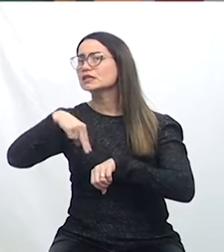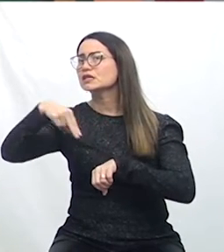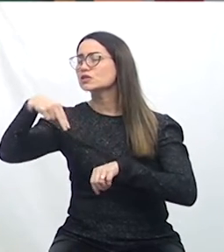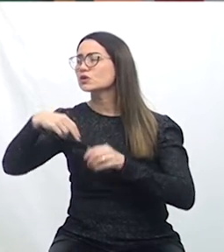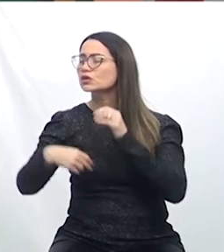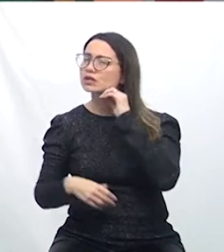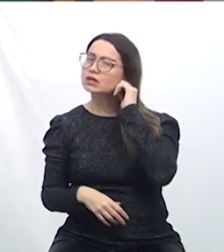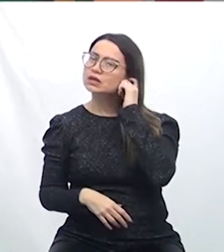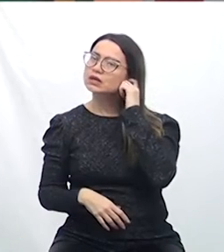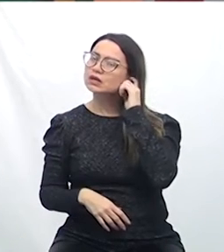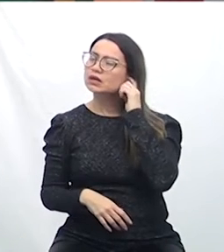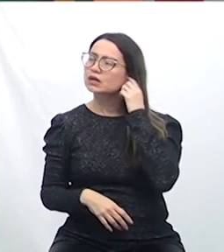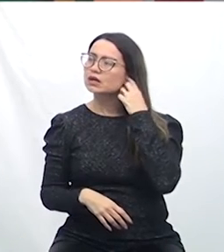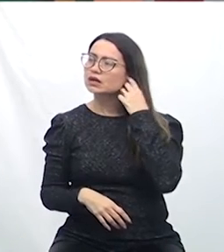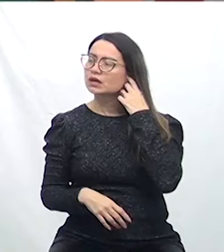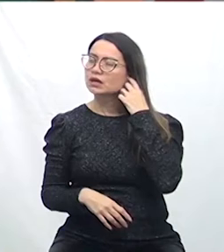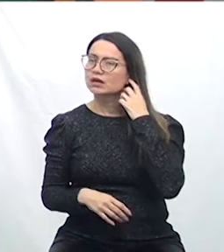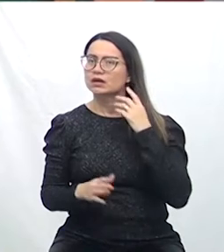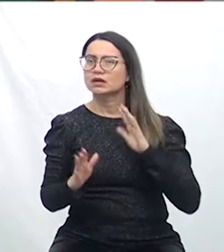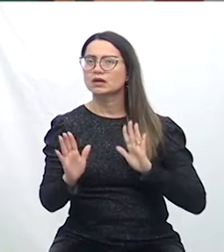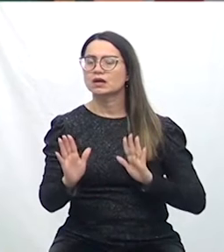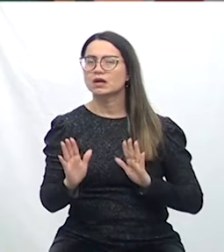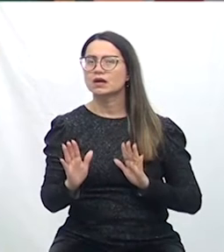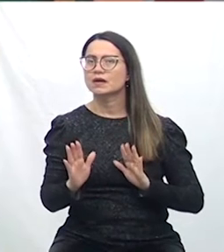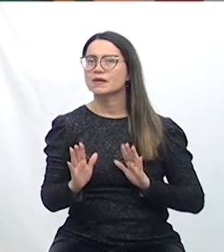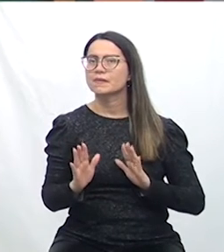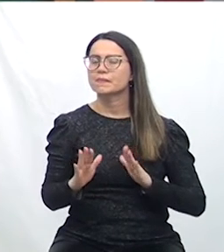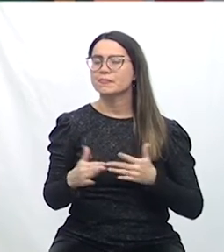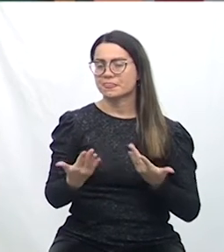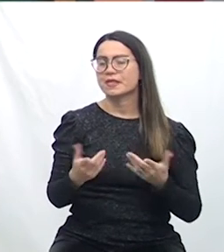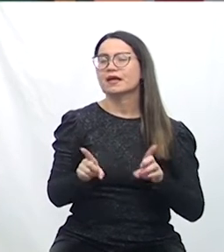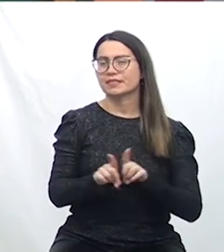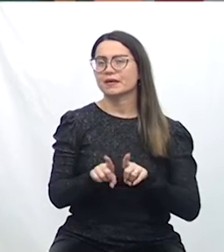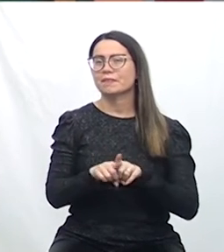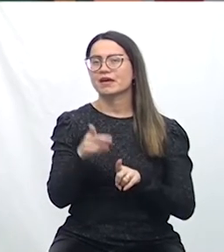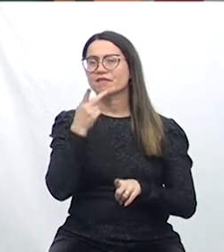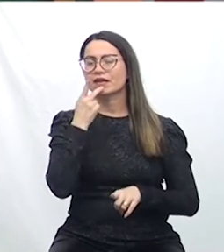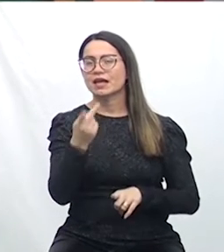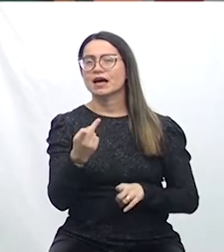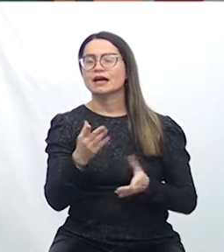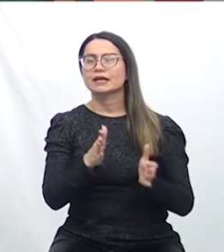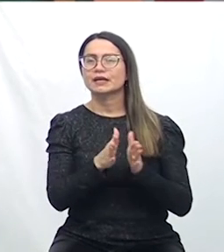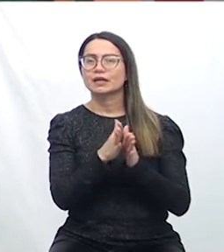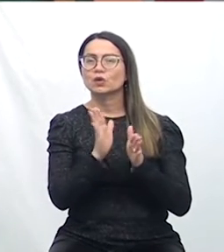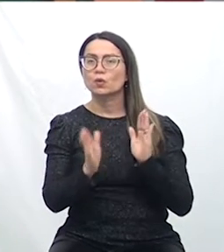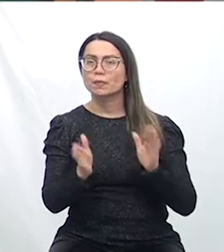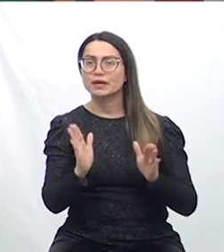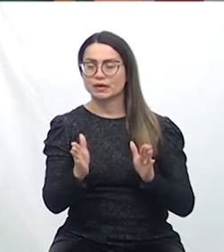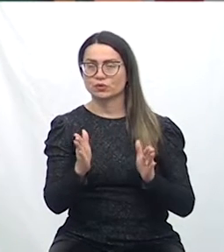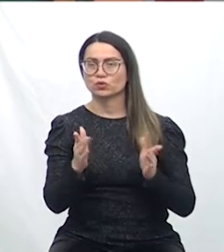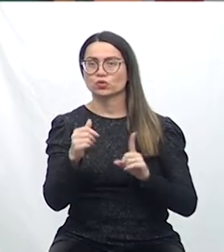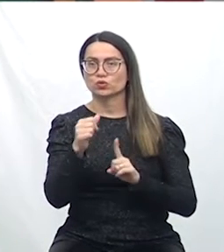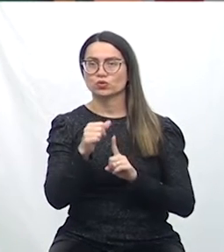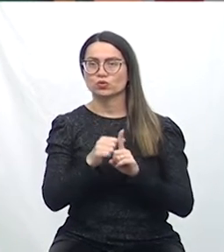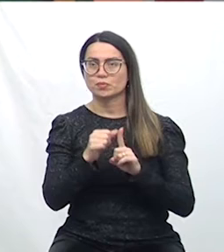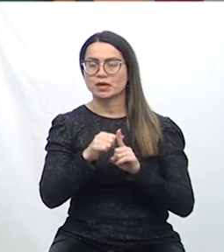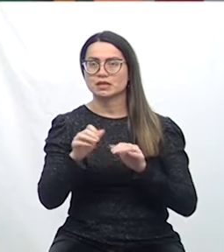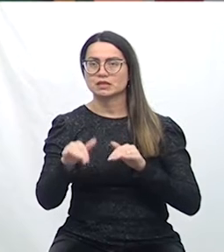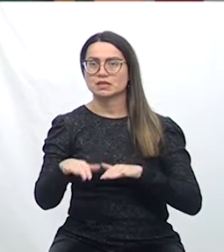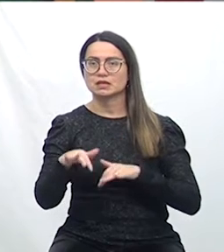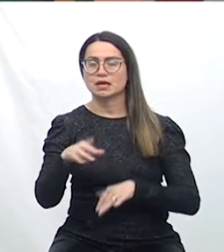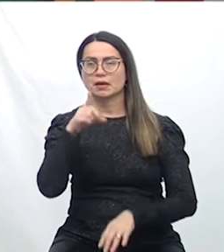Para encerrar, quero registrar também que dentro da campanha do Setembro Amarelo, nós estaremos realizando lá no São Simão